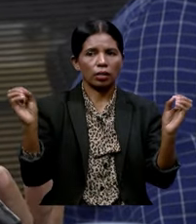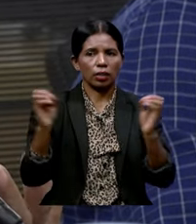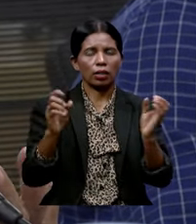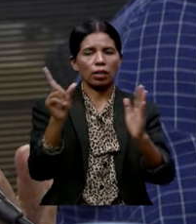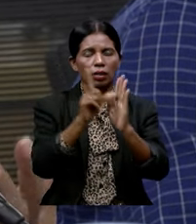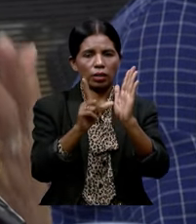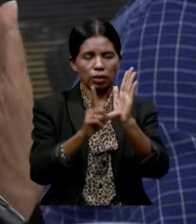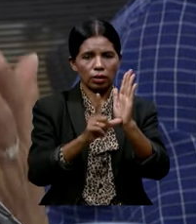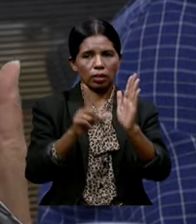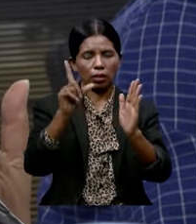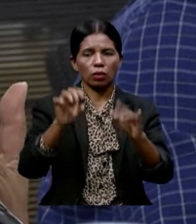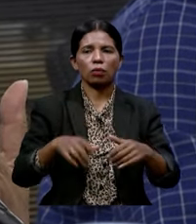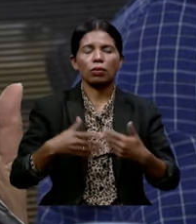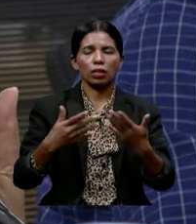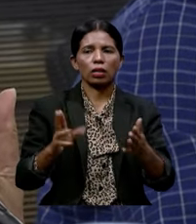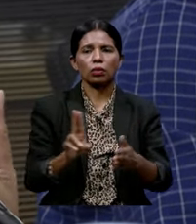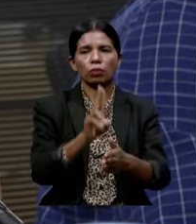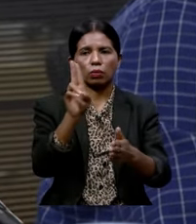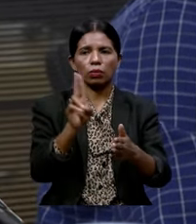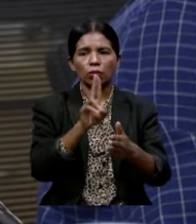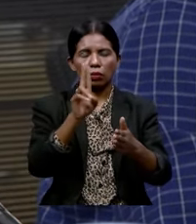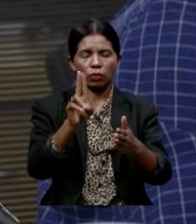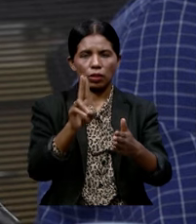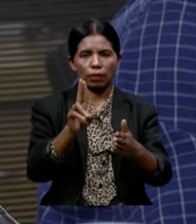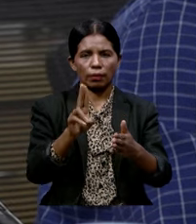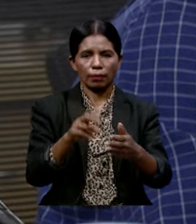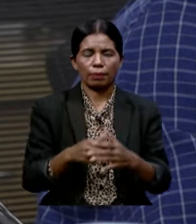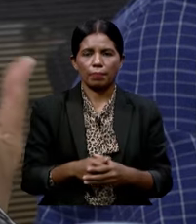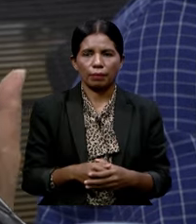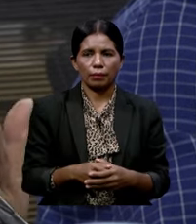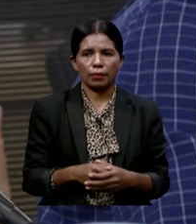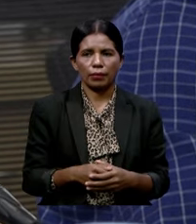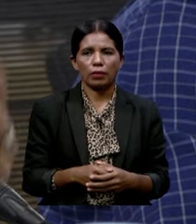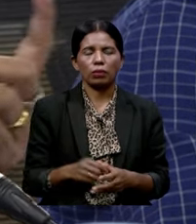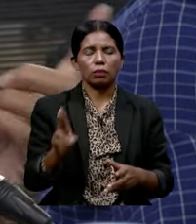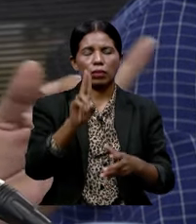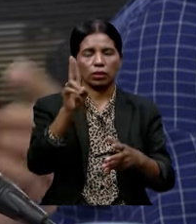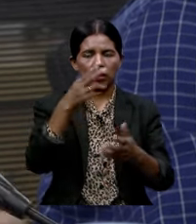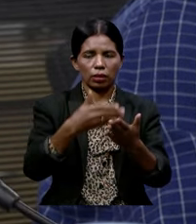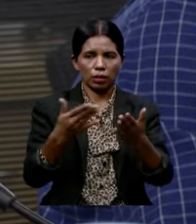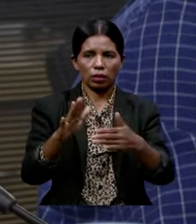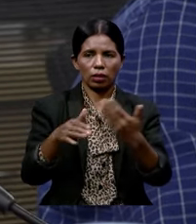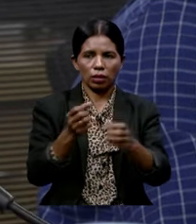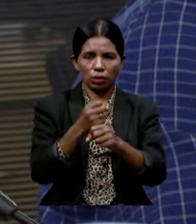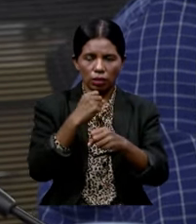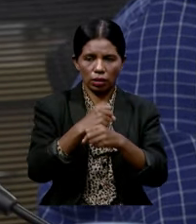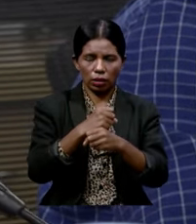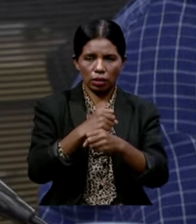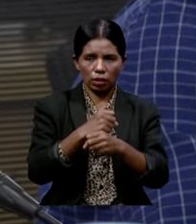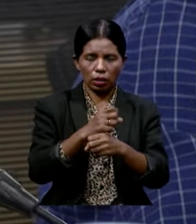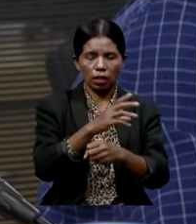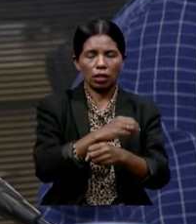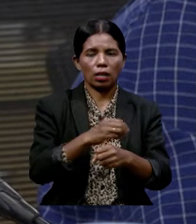ira. Oi, nós ania tu usa, será? Sasam prima serneba ni halo servete